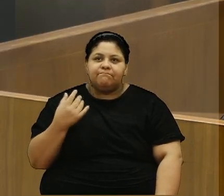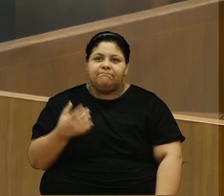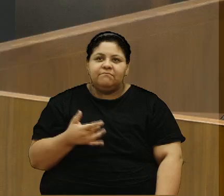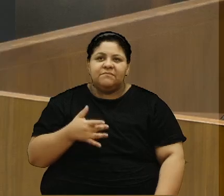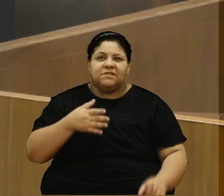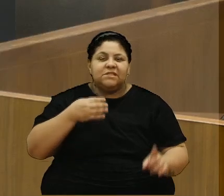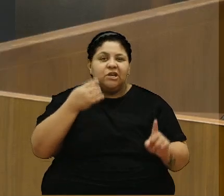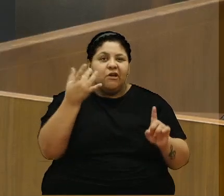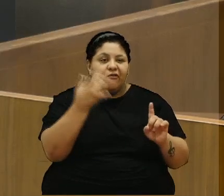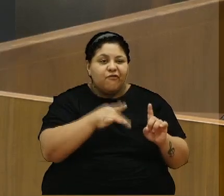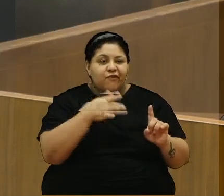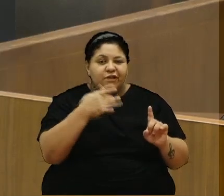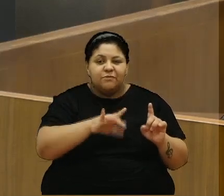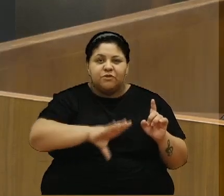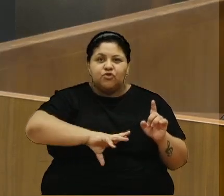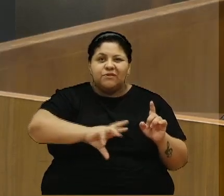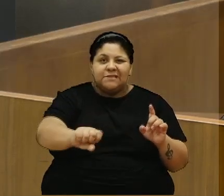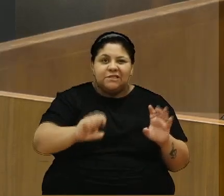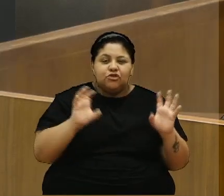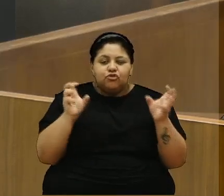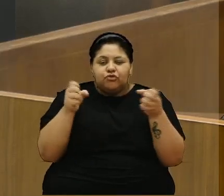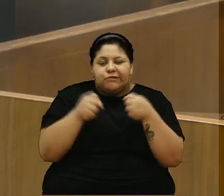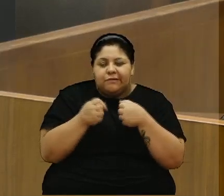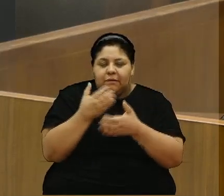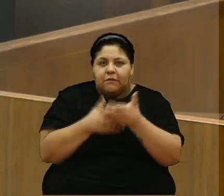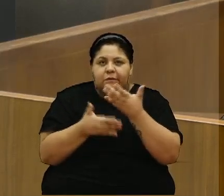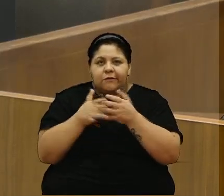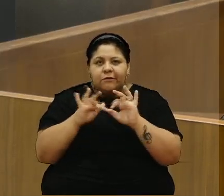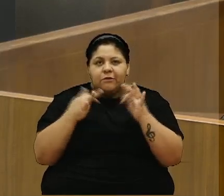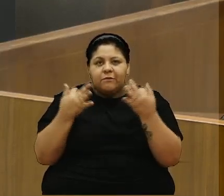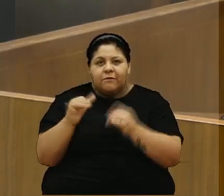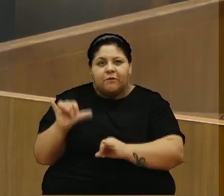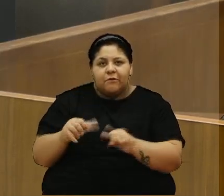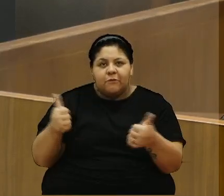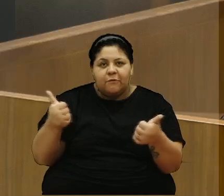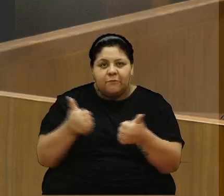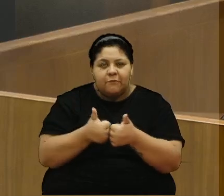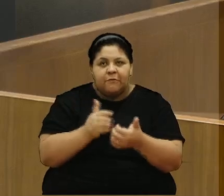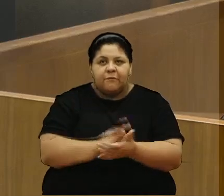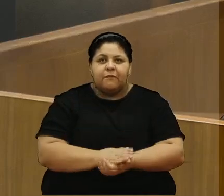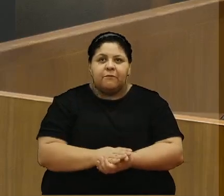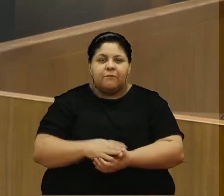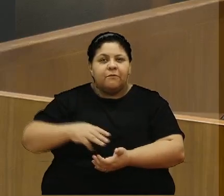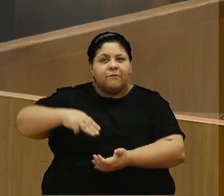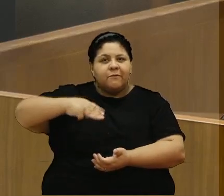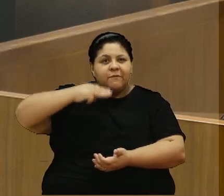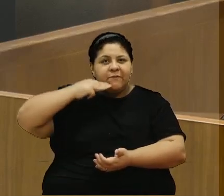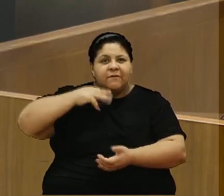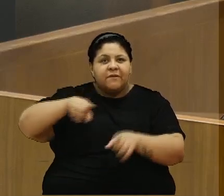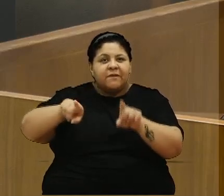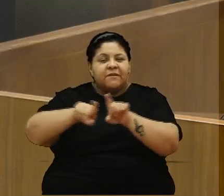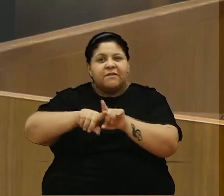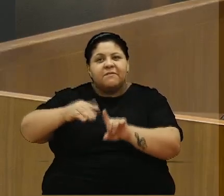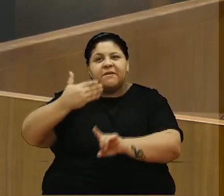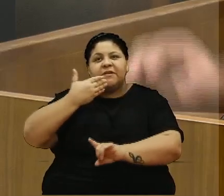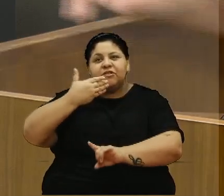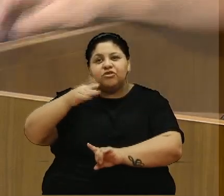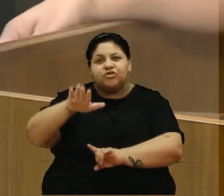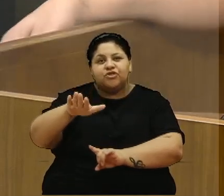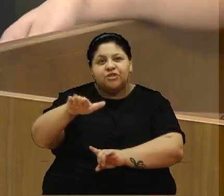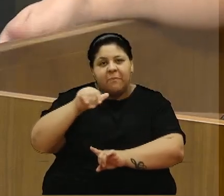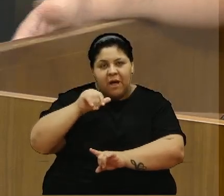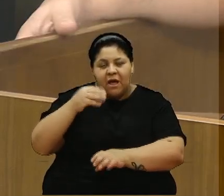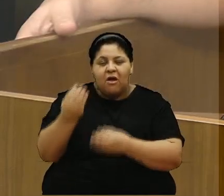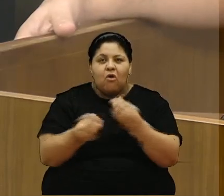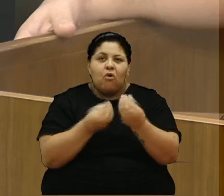vítimas de suicídio, de depressão, e toda a família sofre junto. Marisol, eu quero também te convocar,